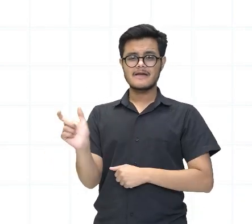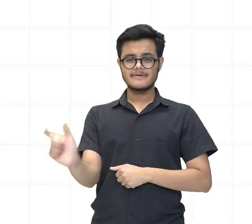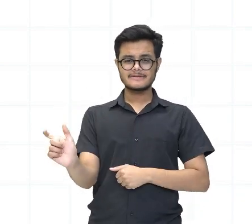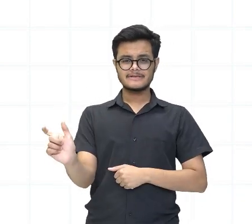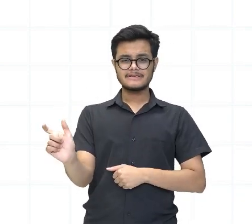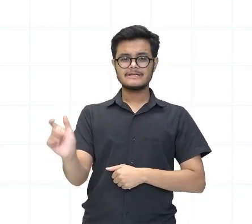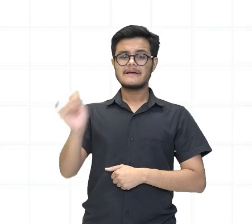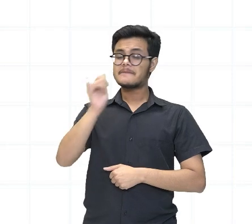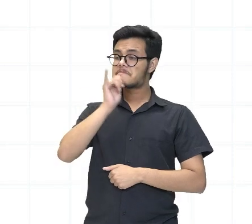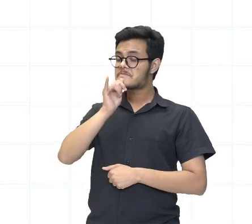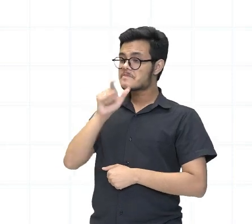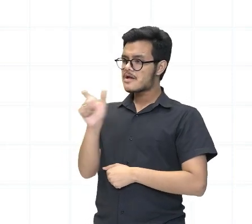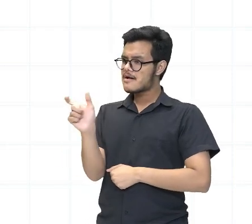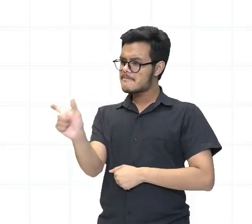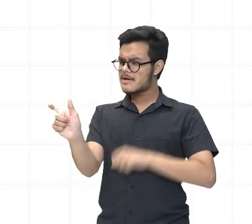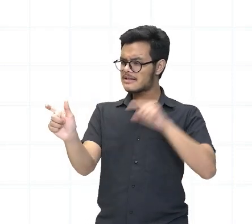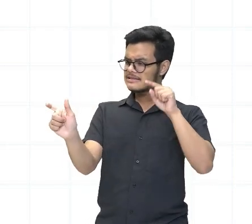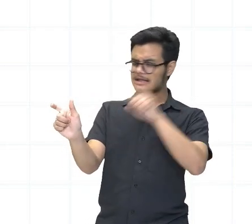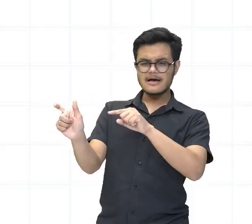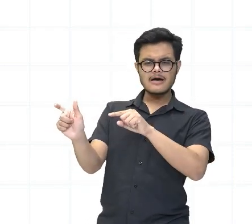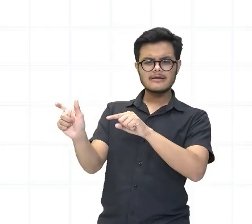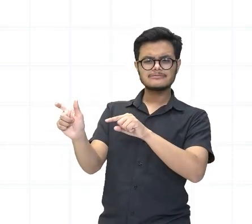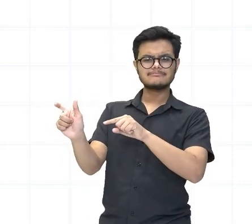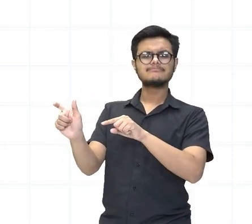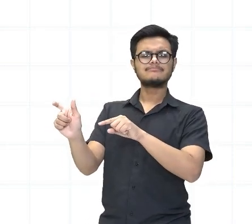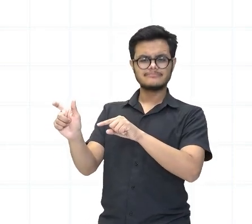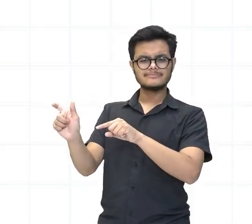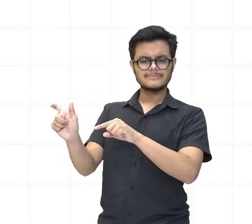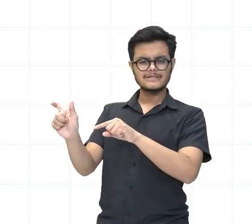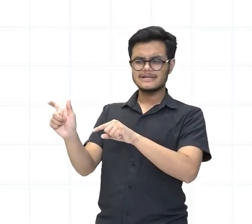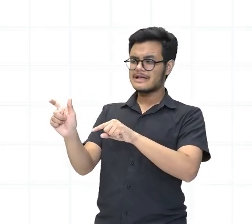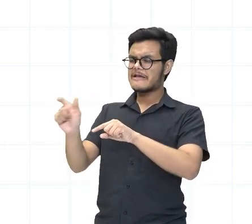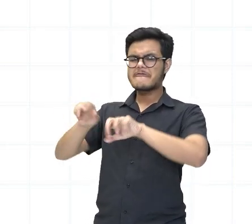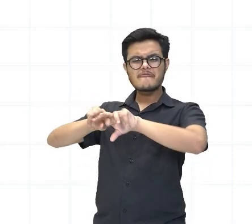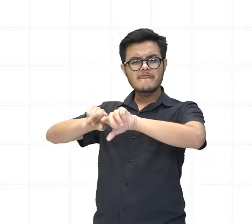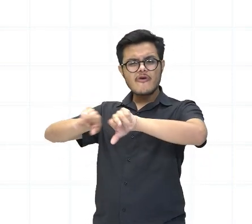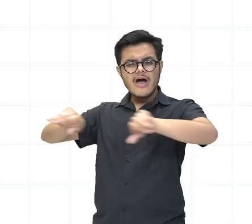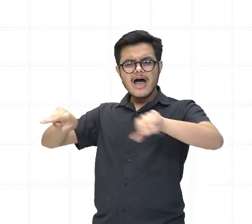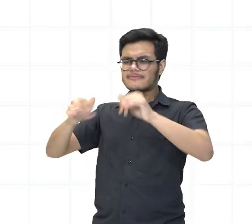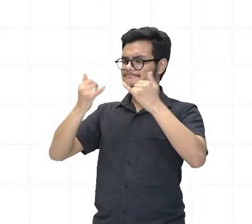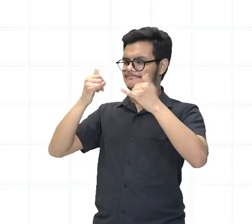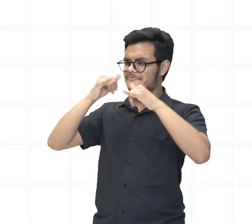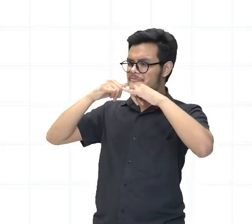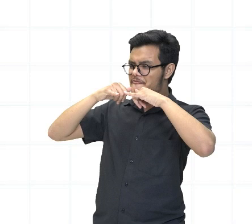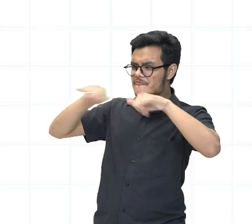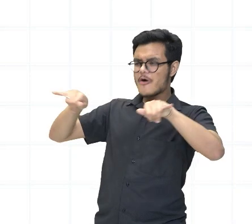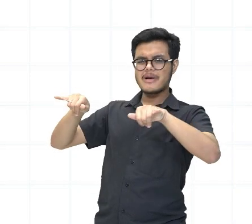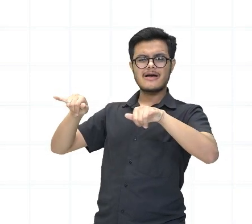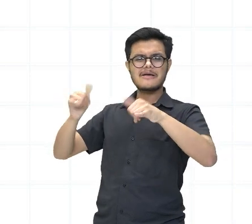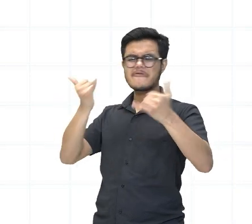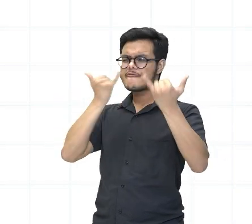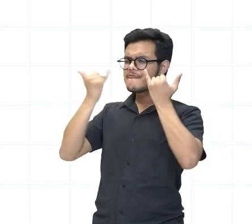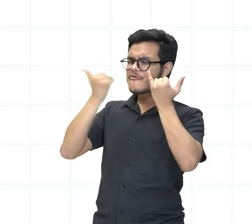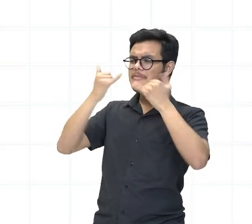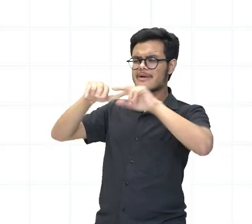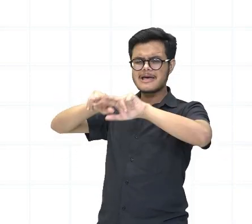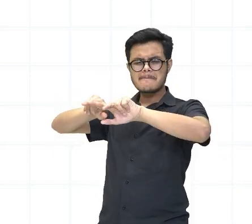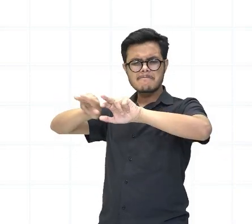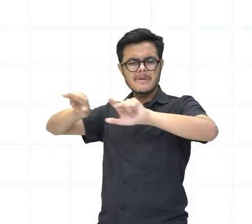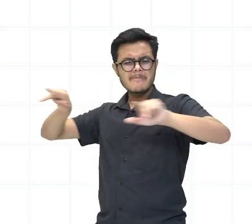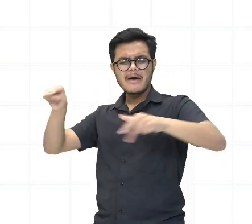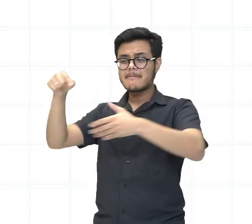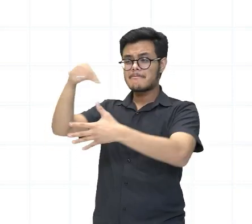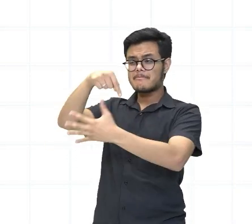densas. Por densas, entendam, com muita informação. Elas significam várias